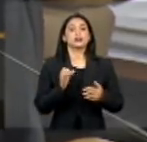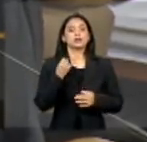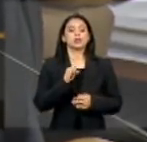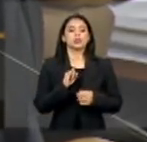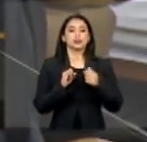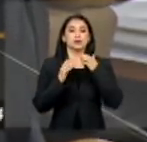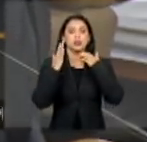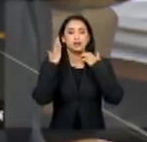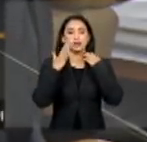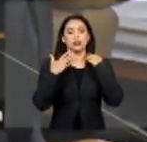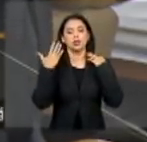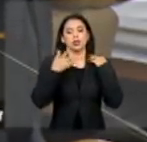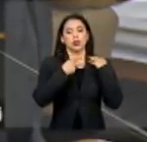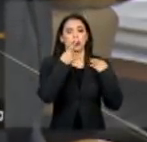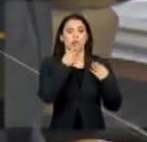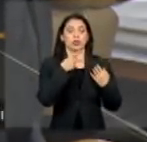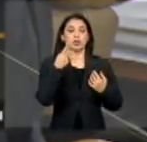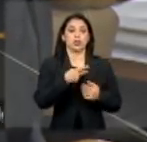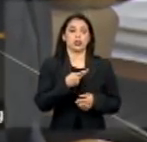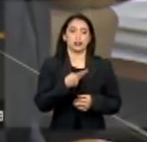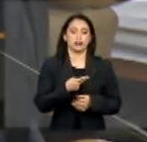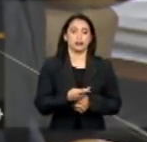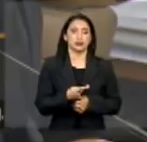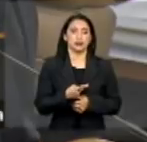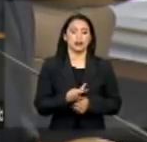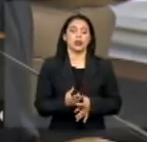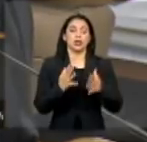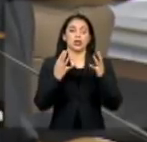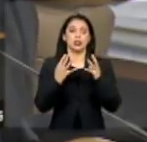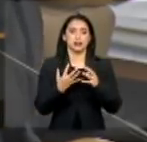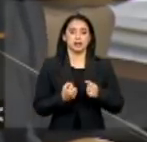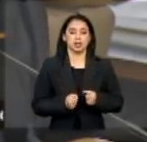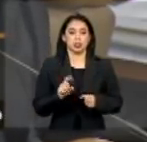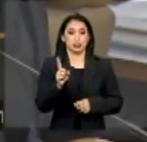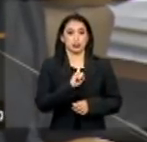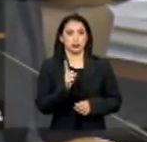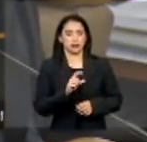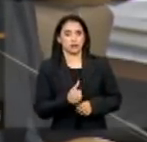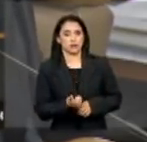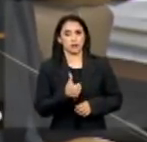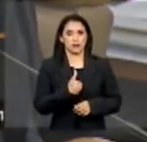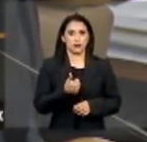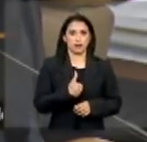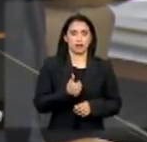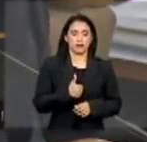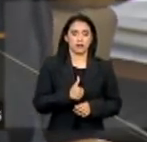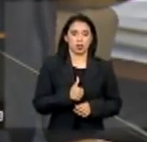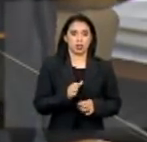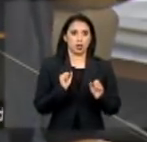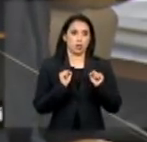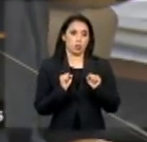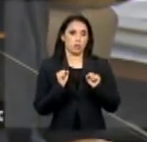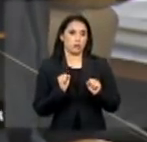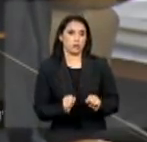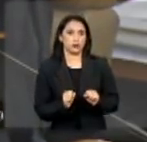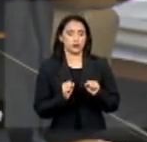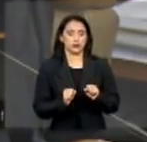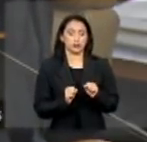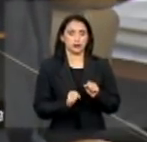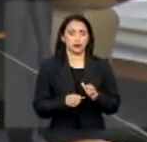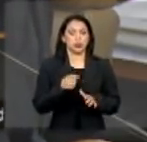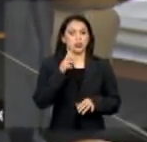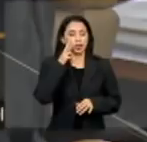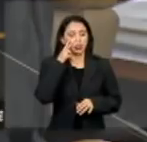ocorrendo litisconsórcio passivo não se verificará e nem será possível que se verifique